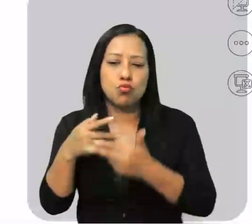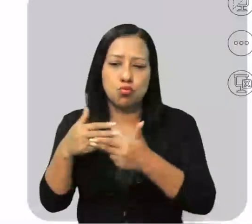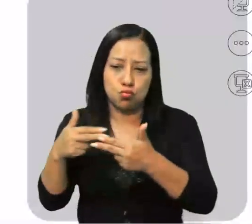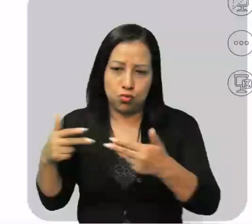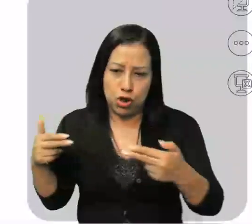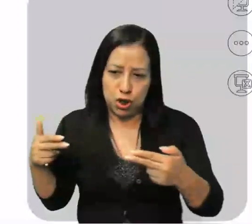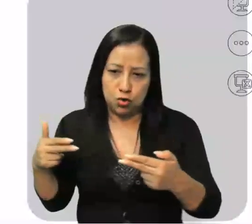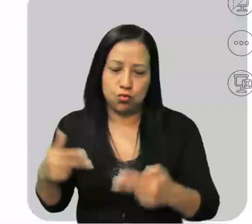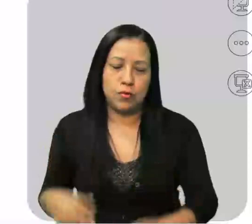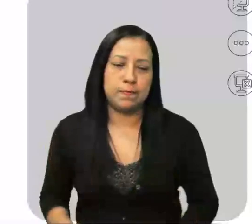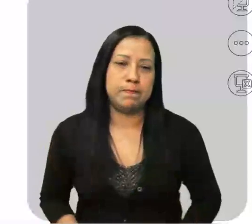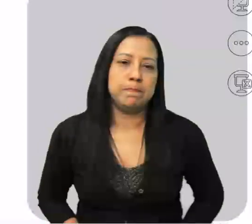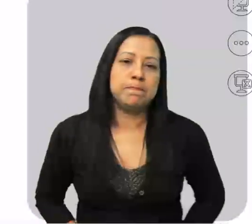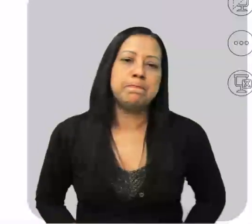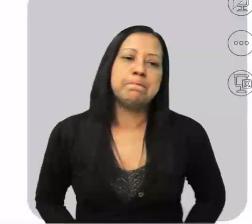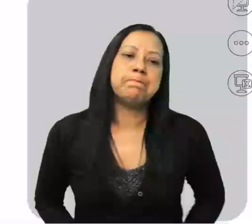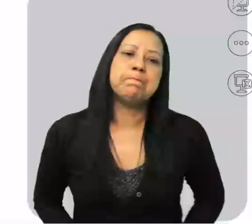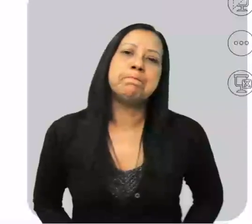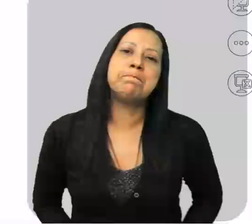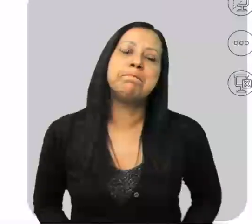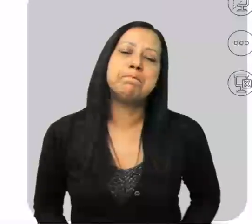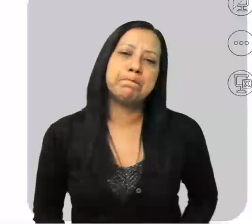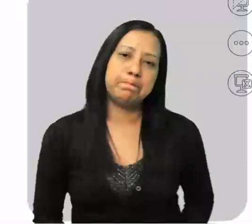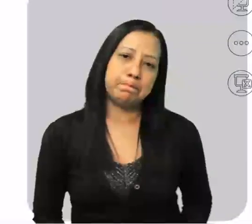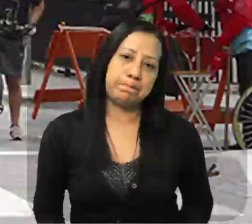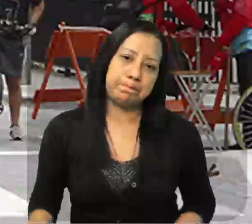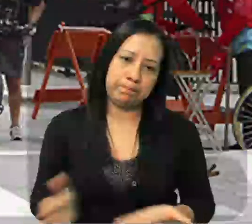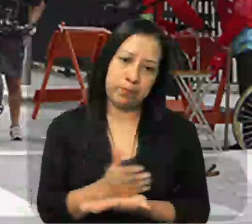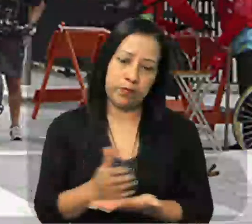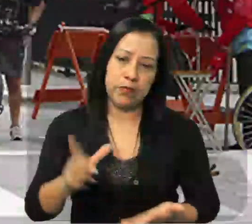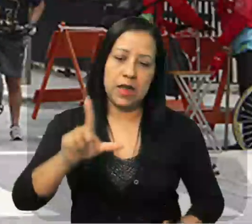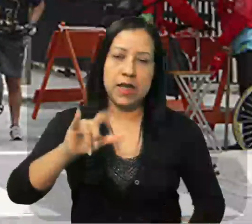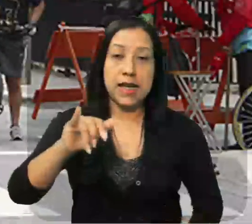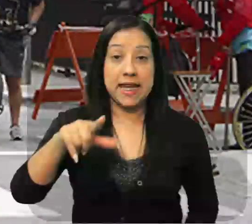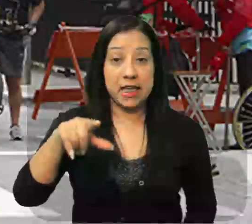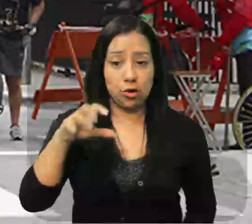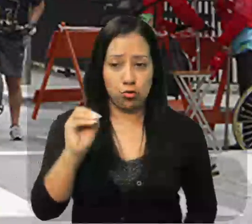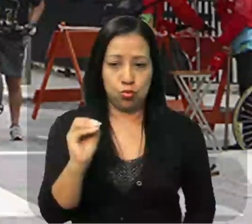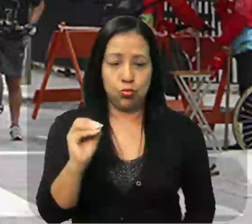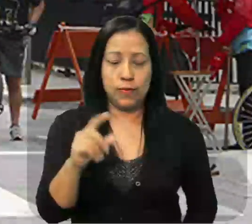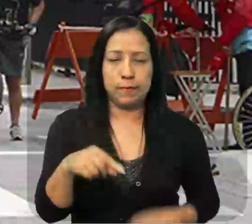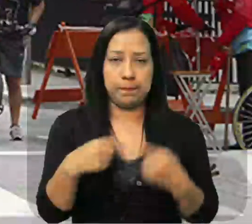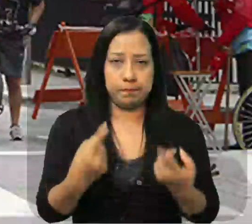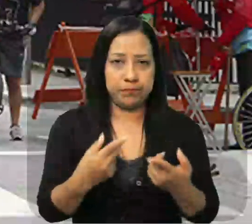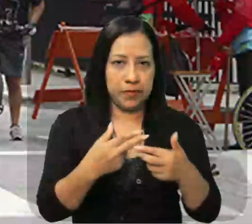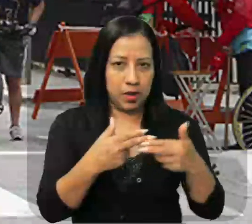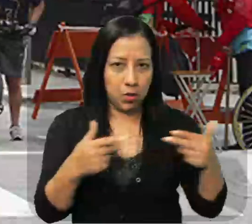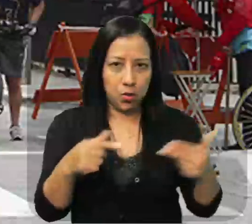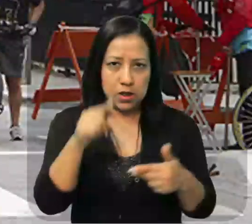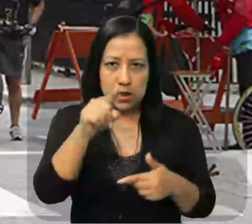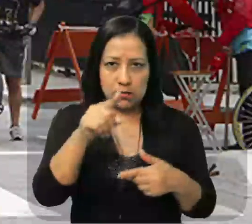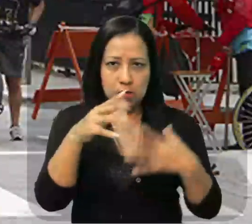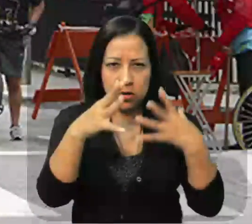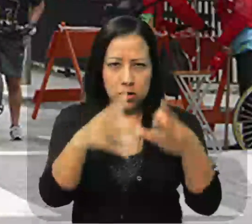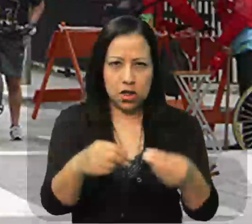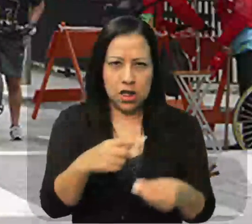questão do lixo. O lixo, uma coisa é você